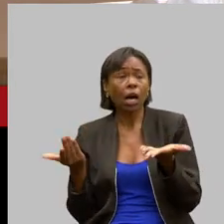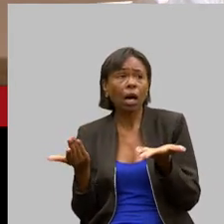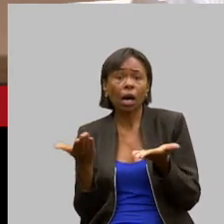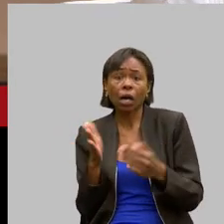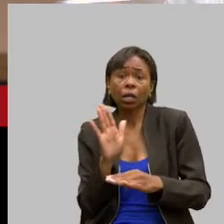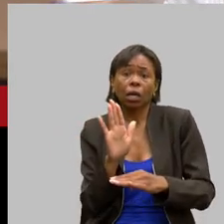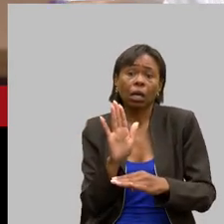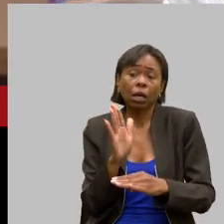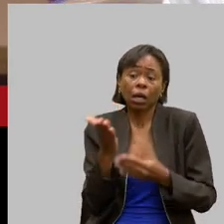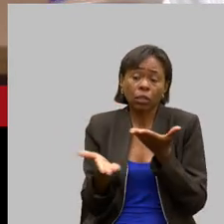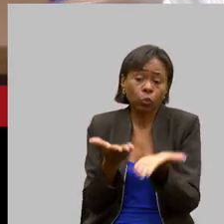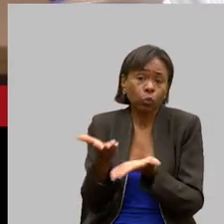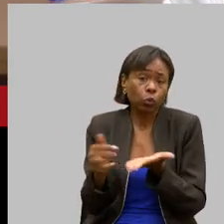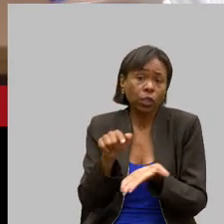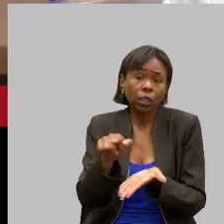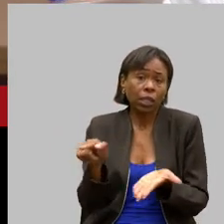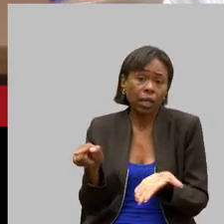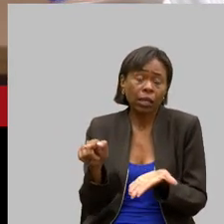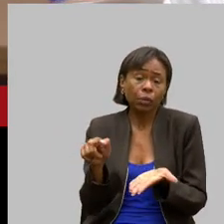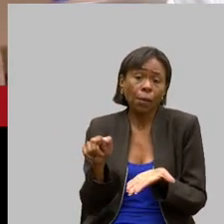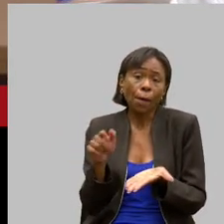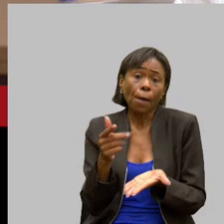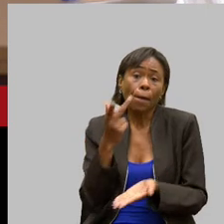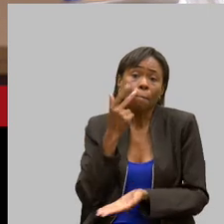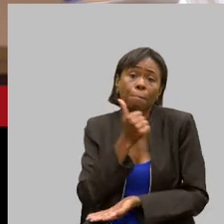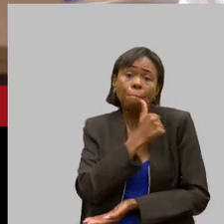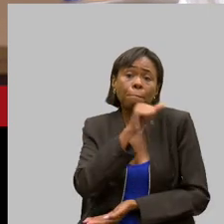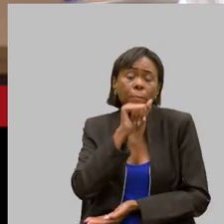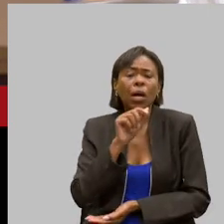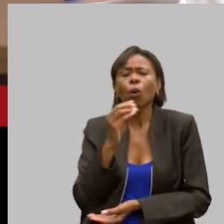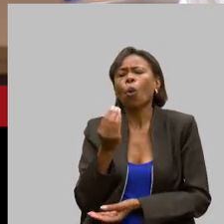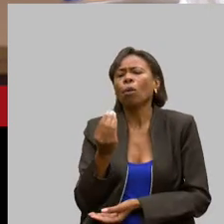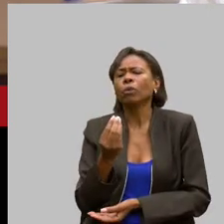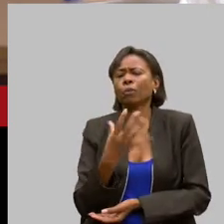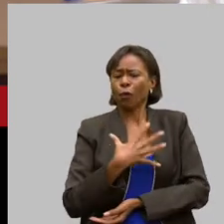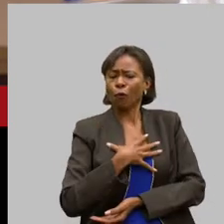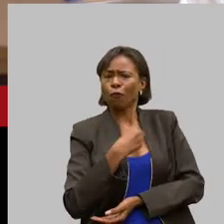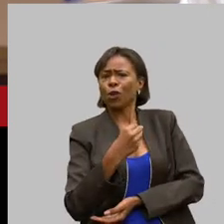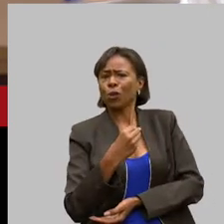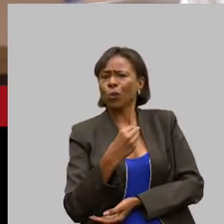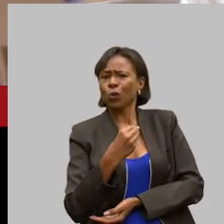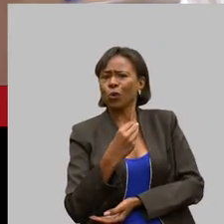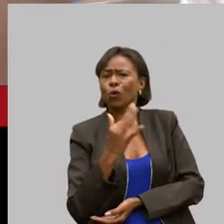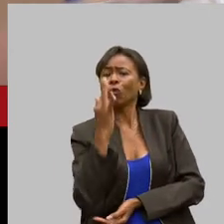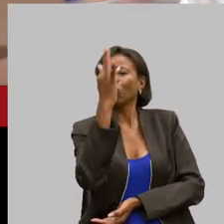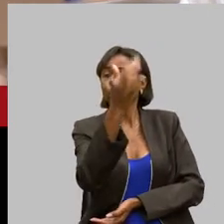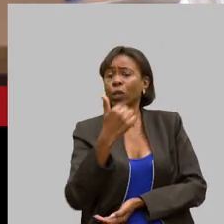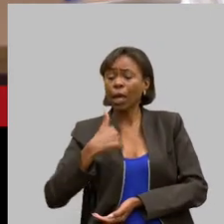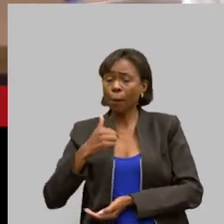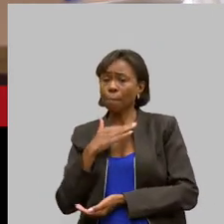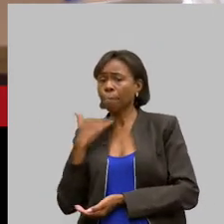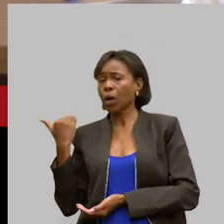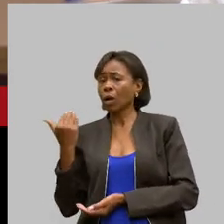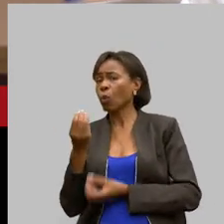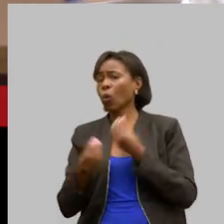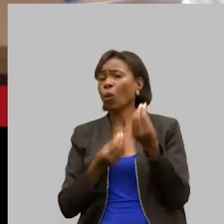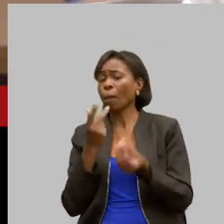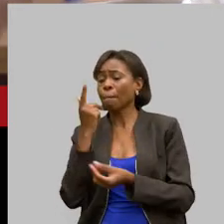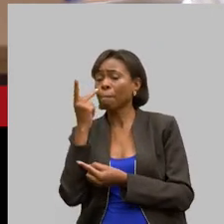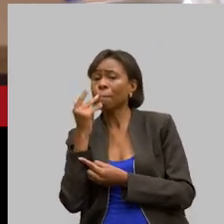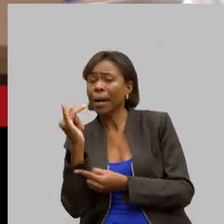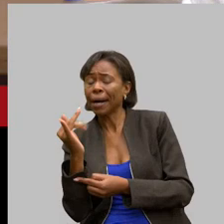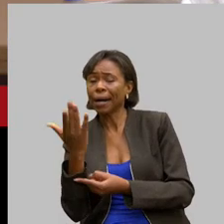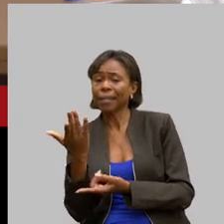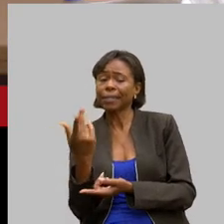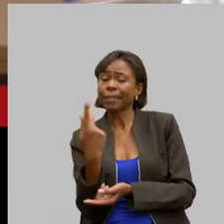não esver mais aqui porque o meu filho ele é nível dois e eu fico pensando pai dele vai falecer Meus